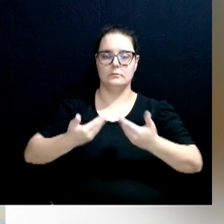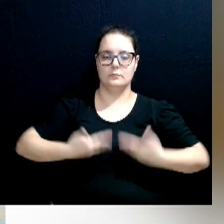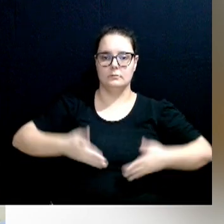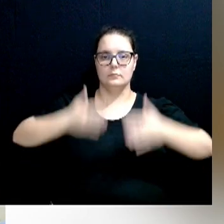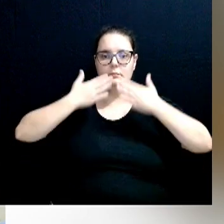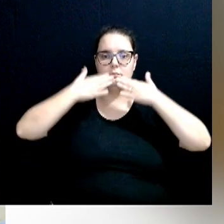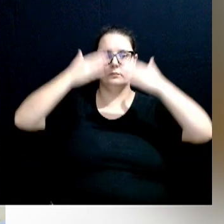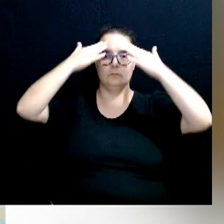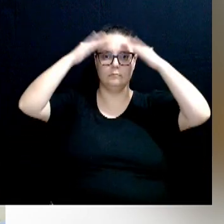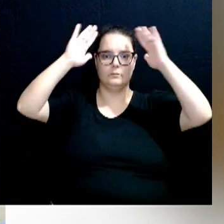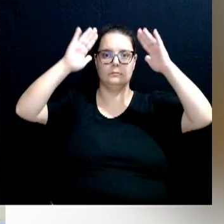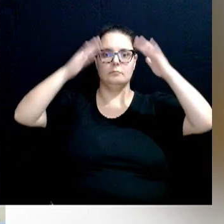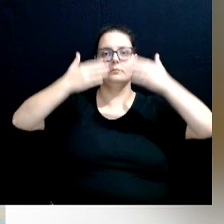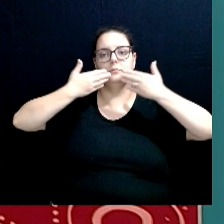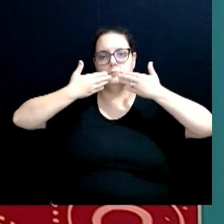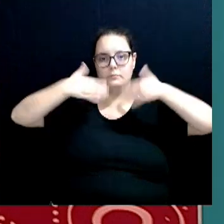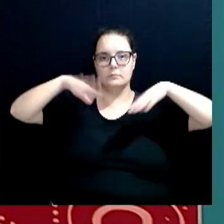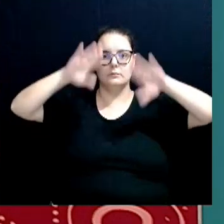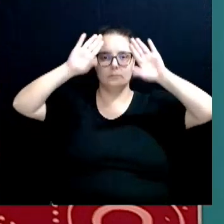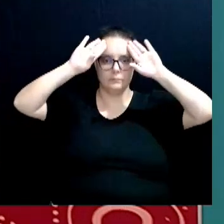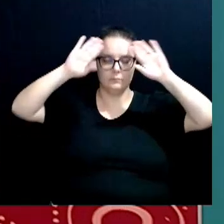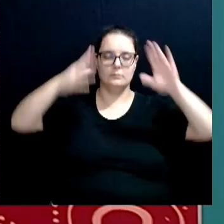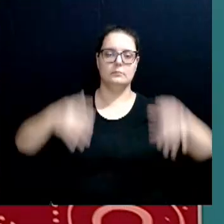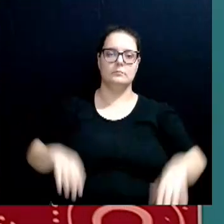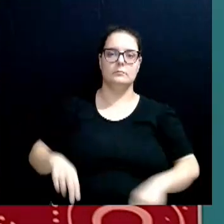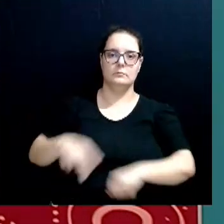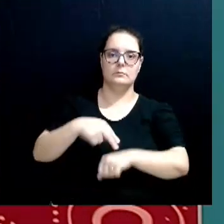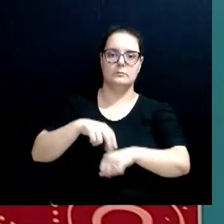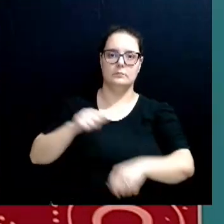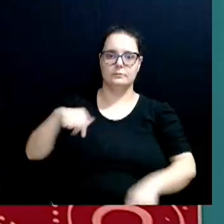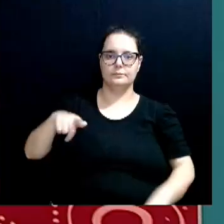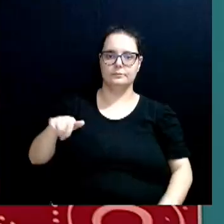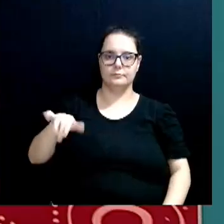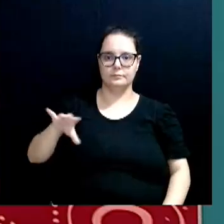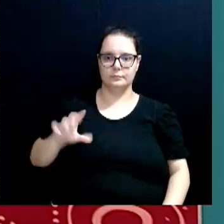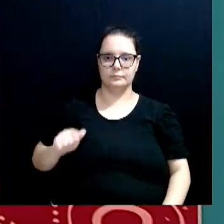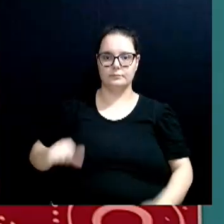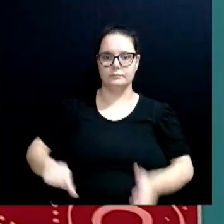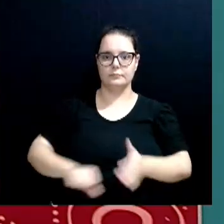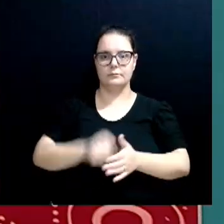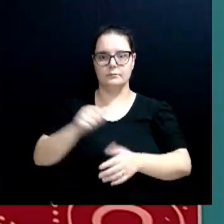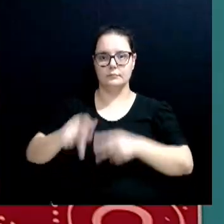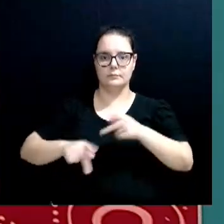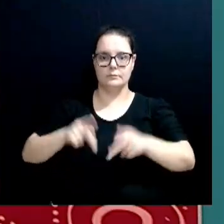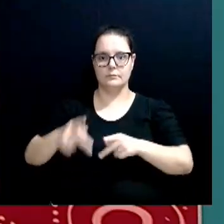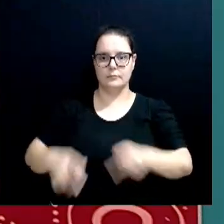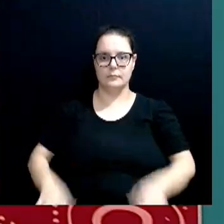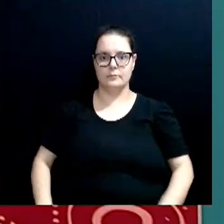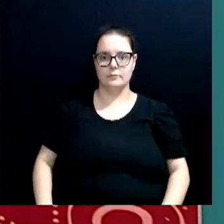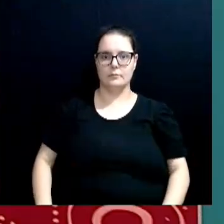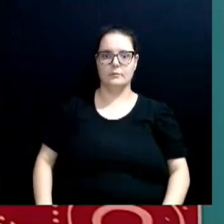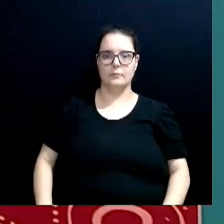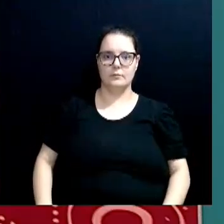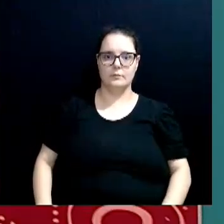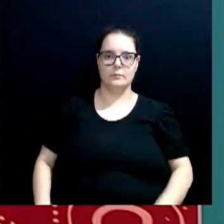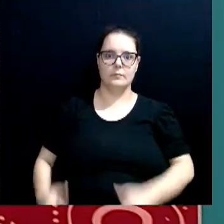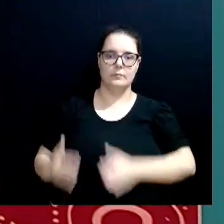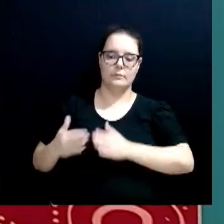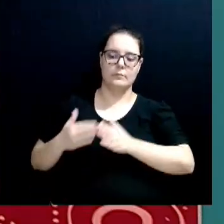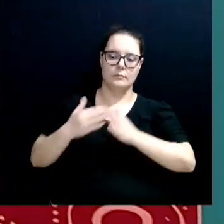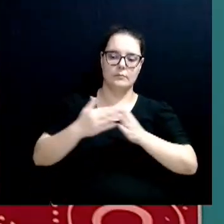nação Angola, que o povo de Angola foram os primeiros, o povo banto, foram os primeiros trazidos nos navios